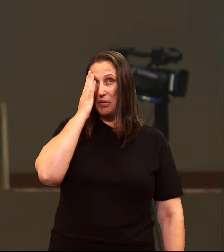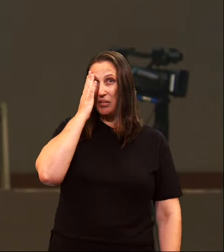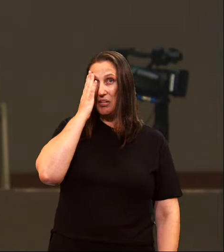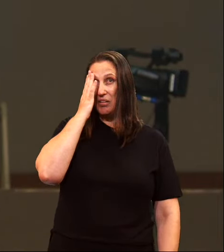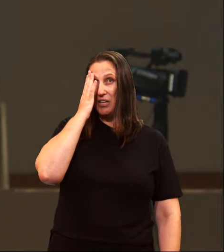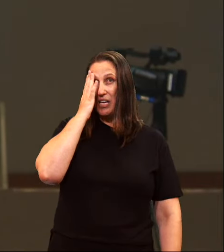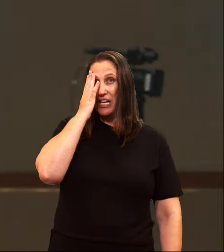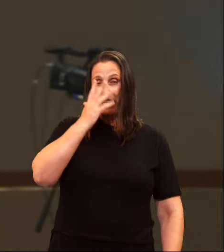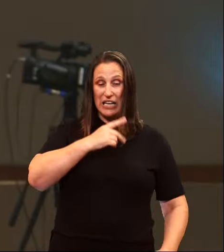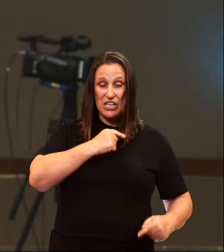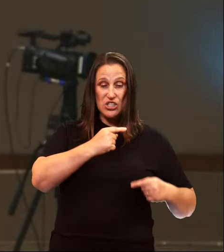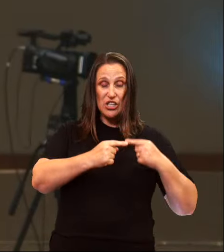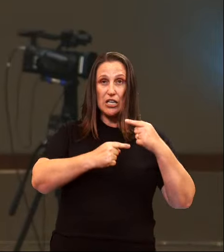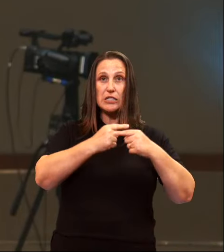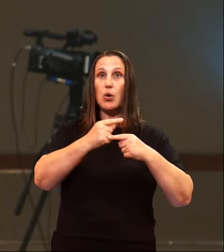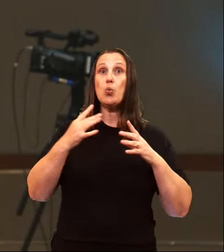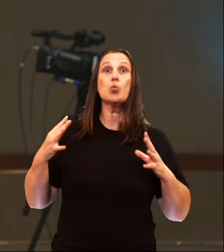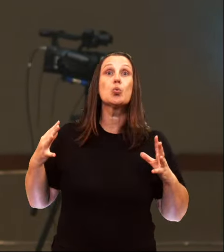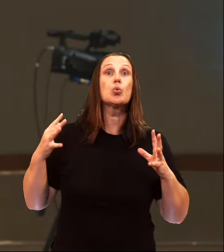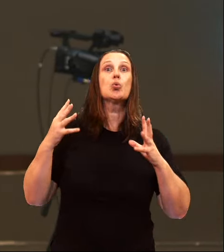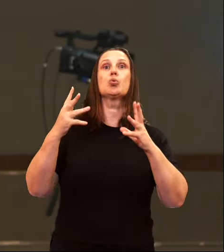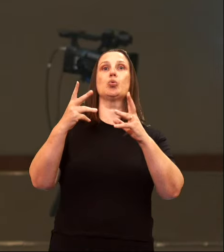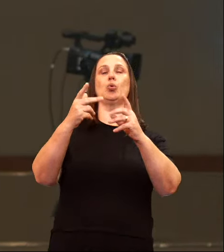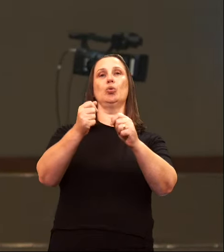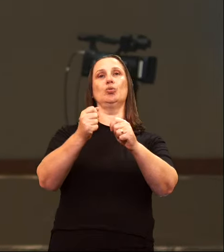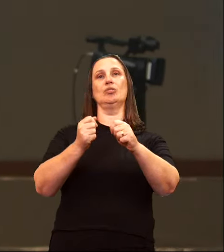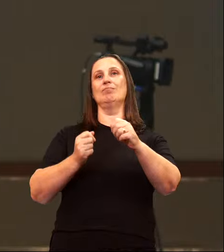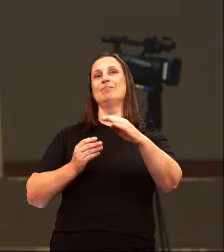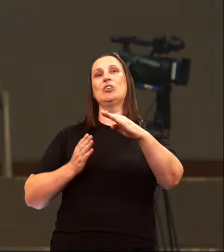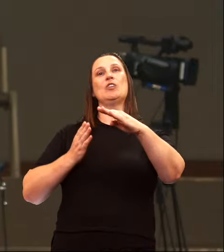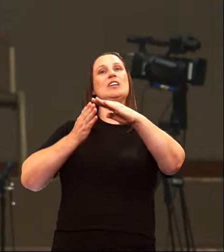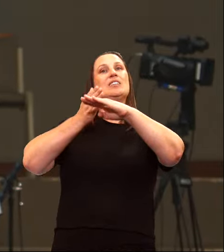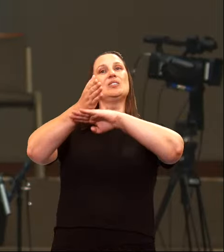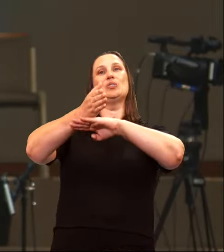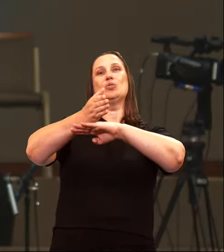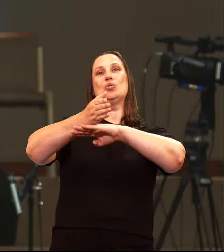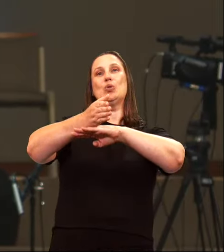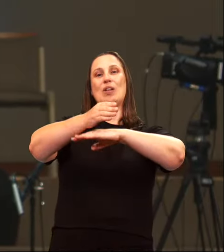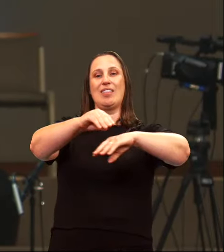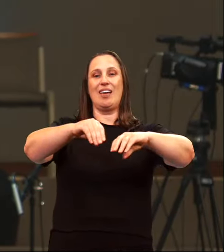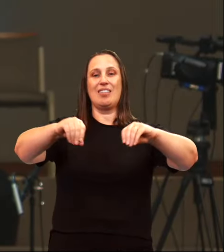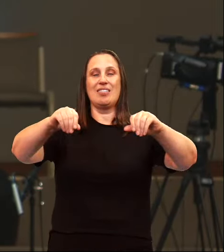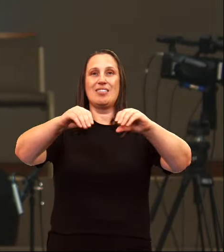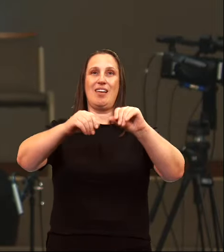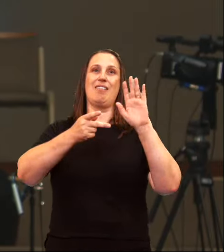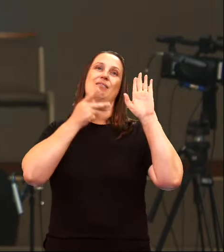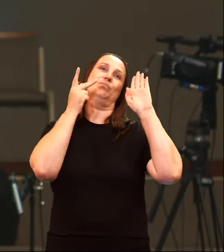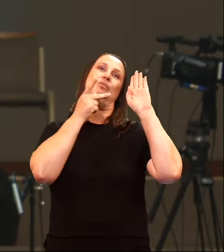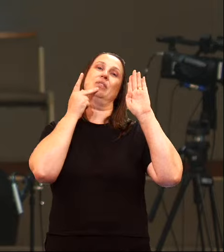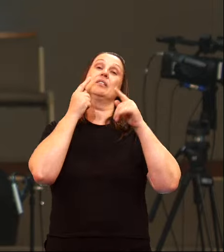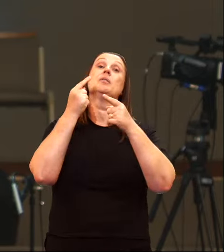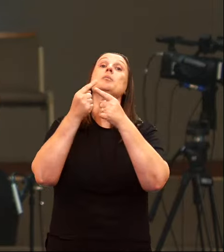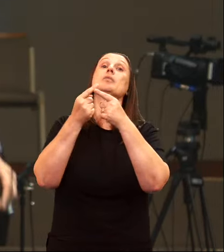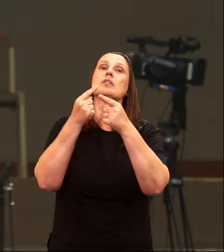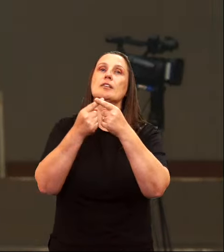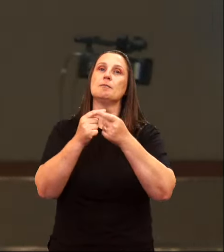inteira não entrou na terra prometida. Por